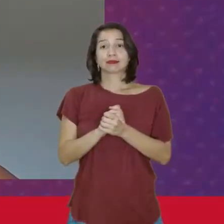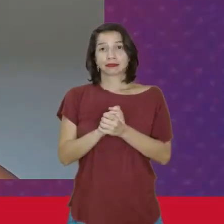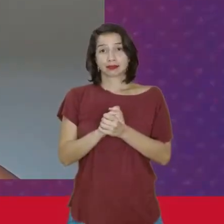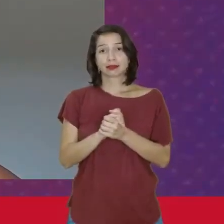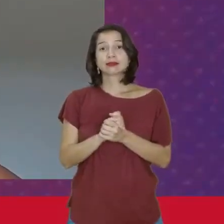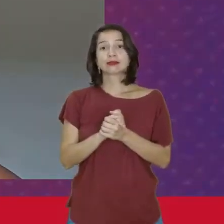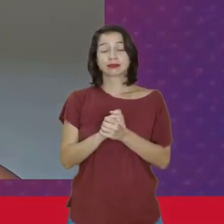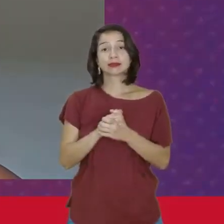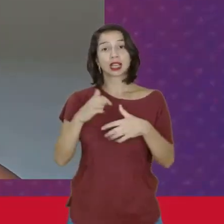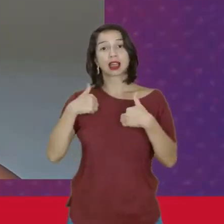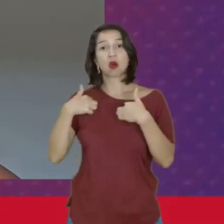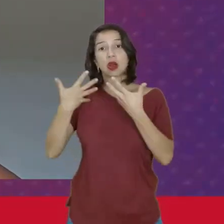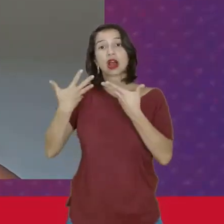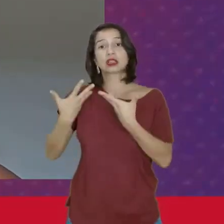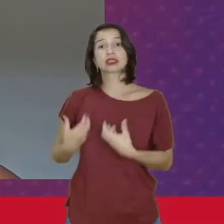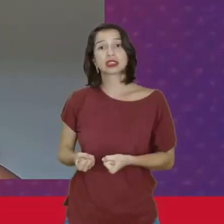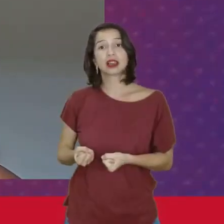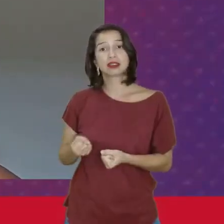assumi o cargo.